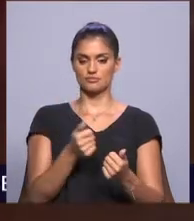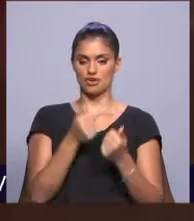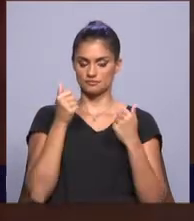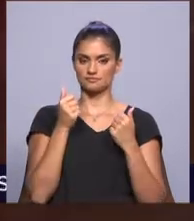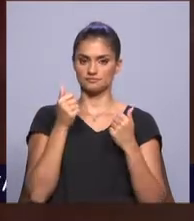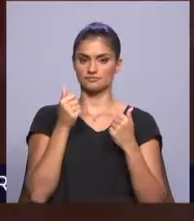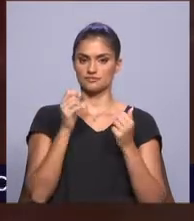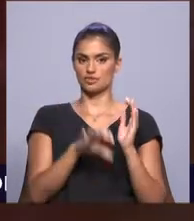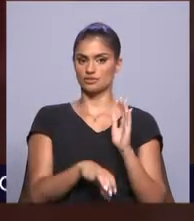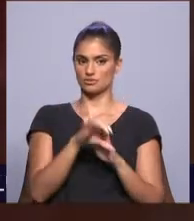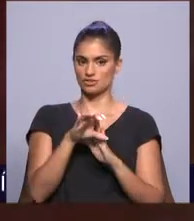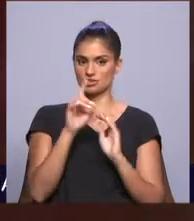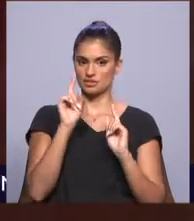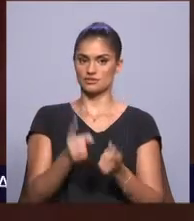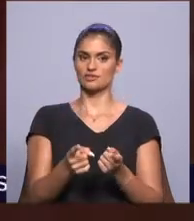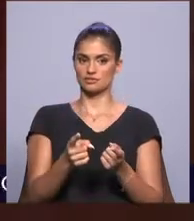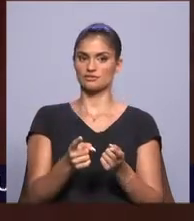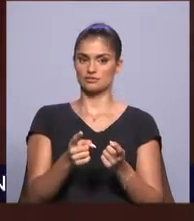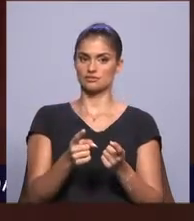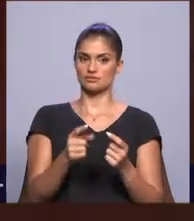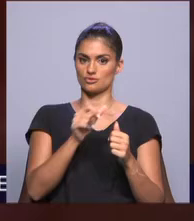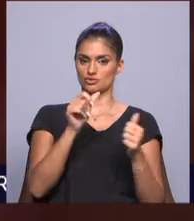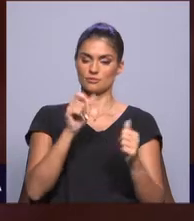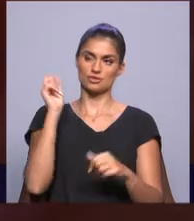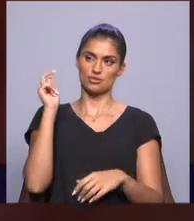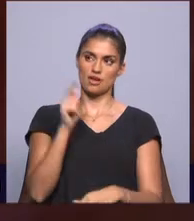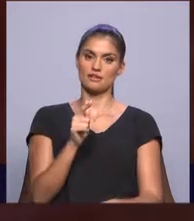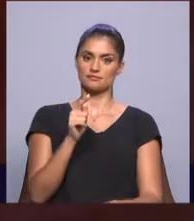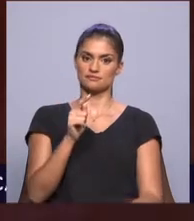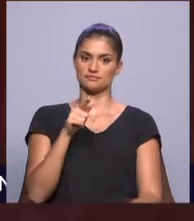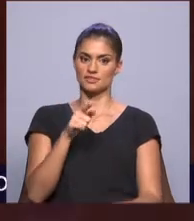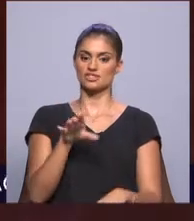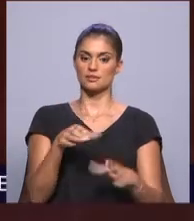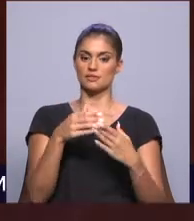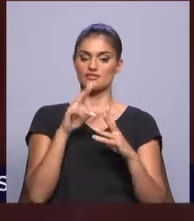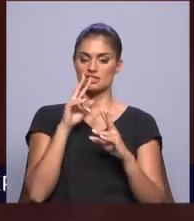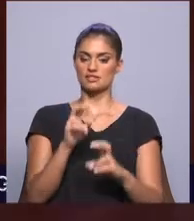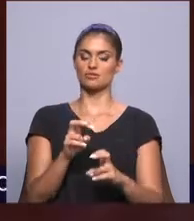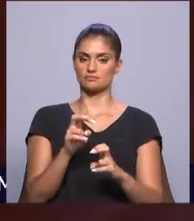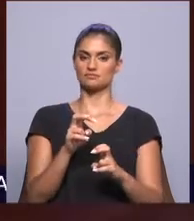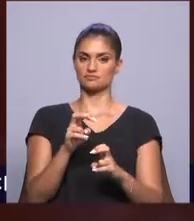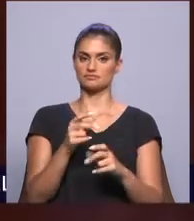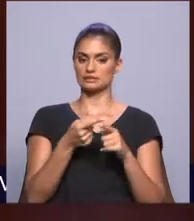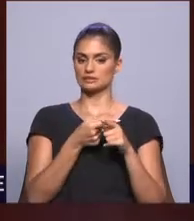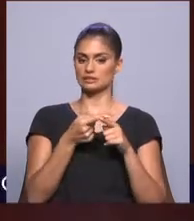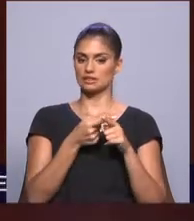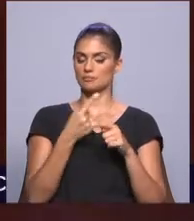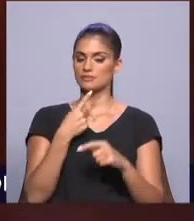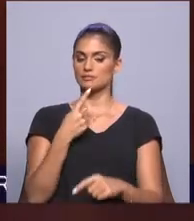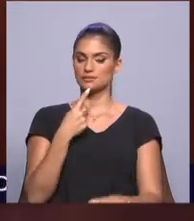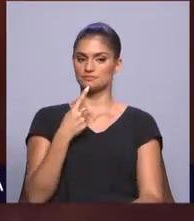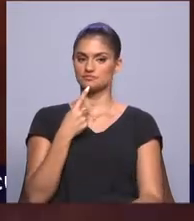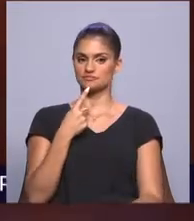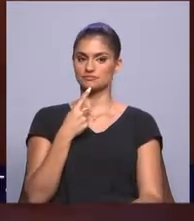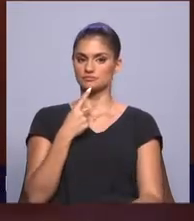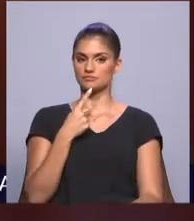suas condições iniciais no início da formação do sistema solar. E esta equipa de investigação esteve particularmente interessada em perceber